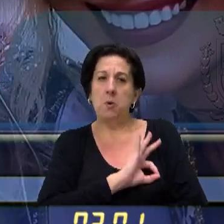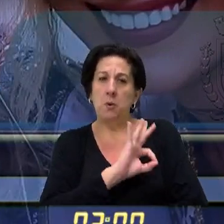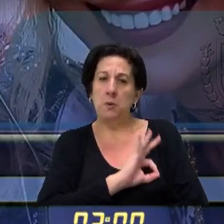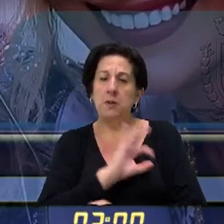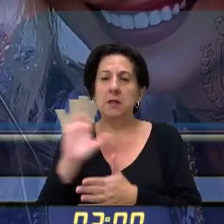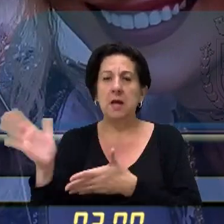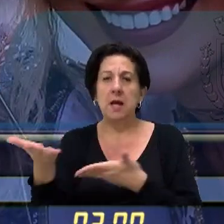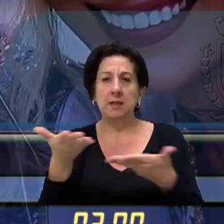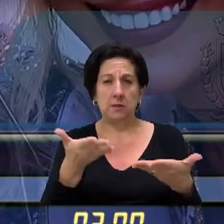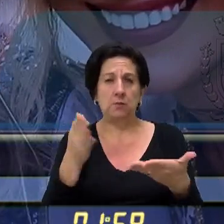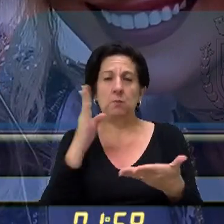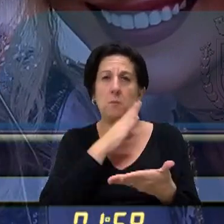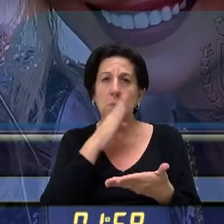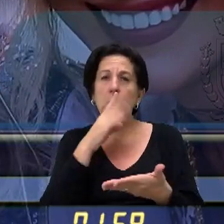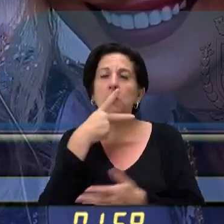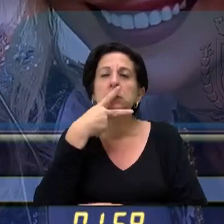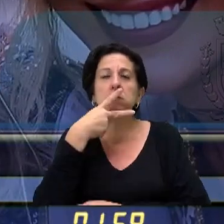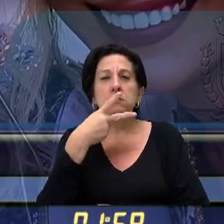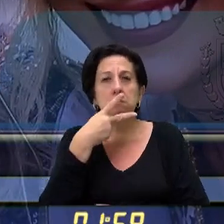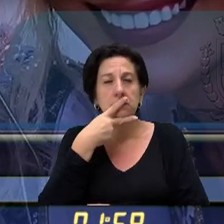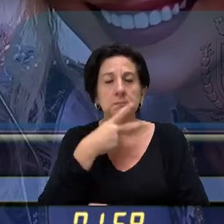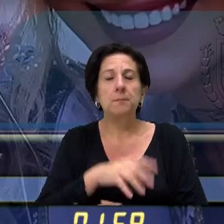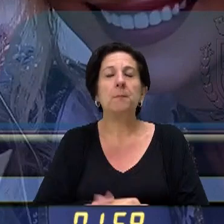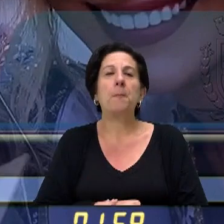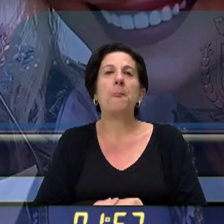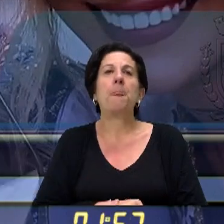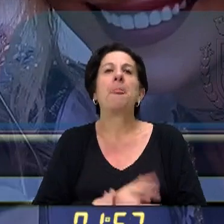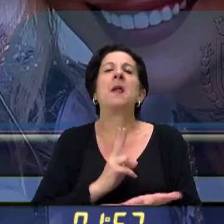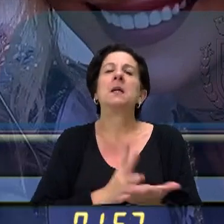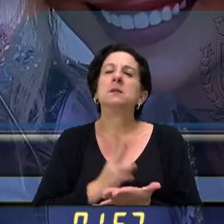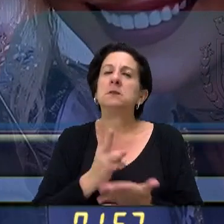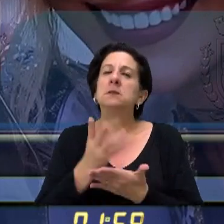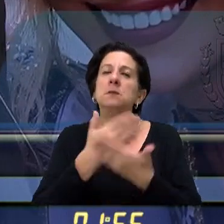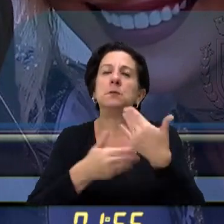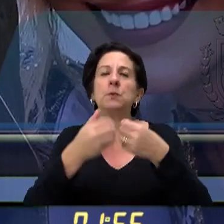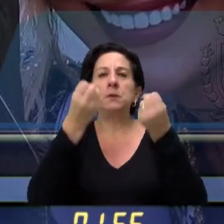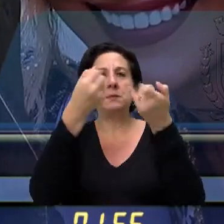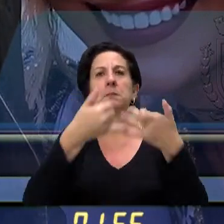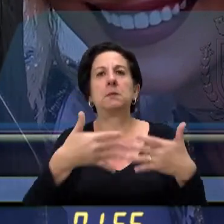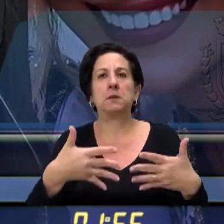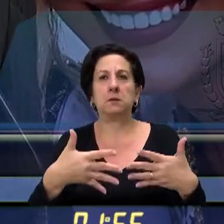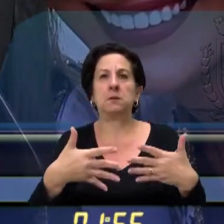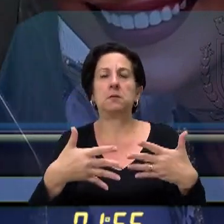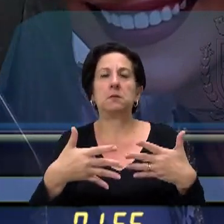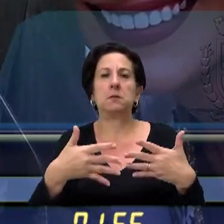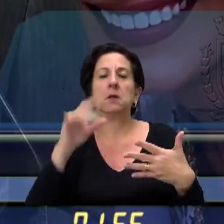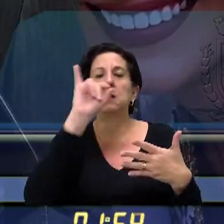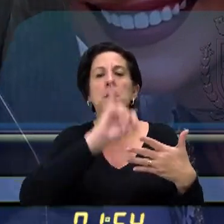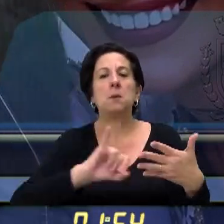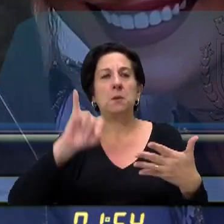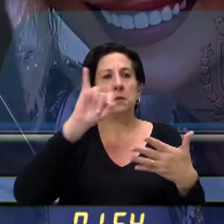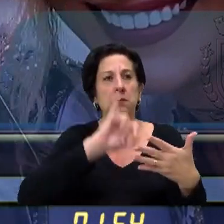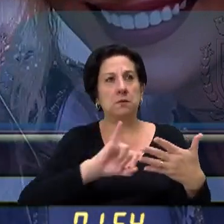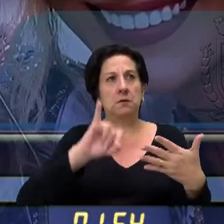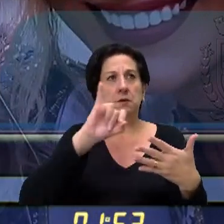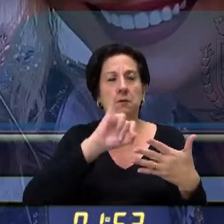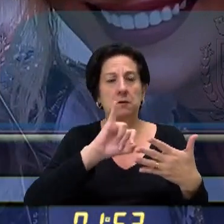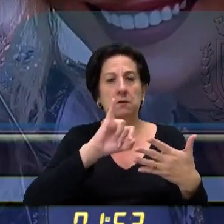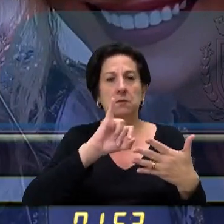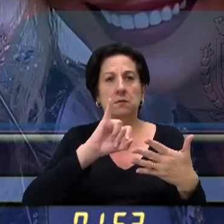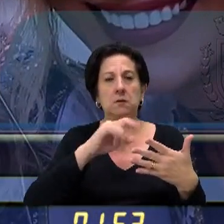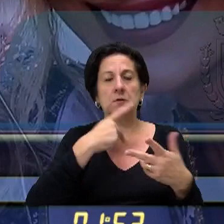Pronto Atendimento em Santa Cruz do Sul. Aí segue toda aqui a justificativa, e